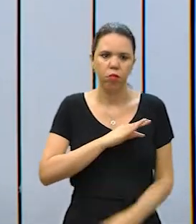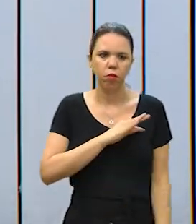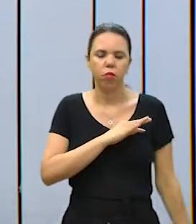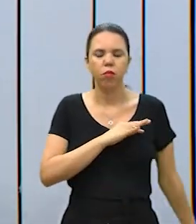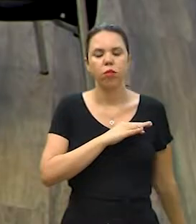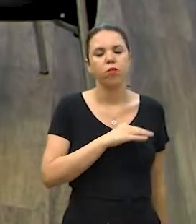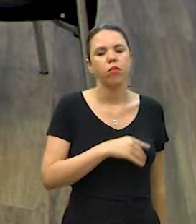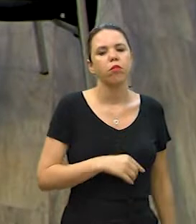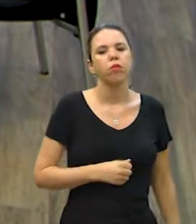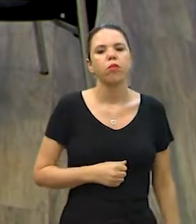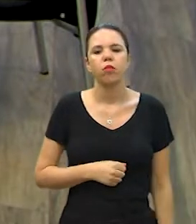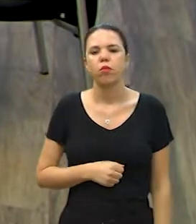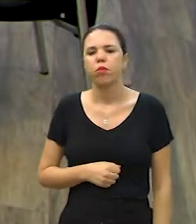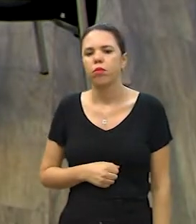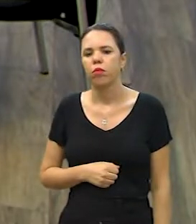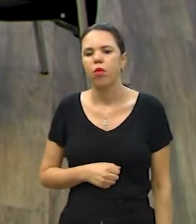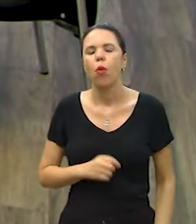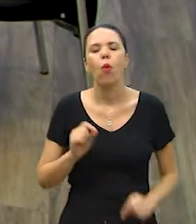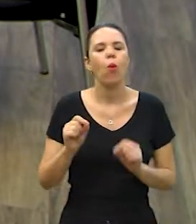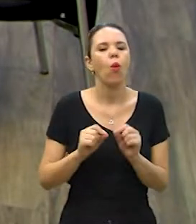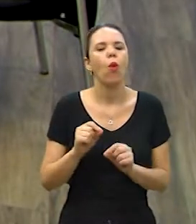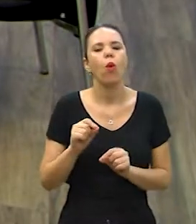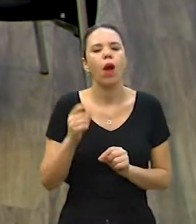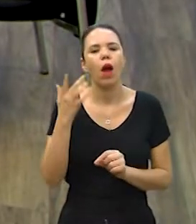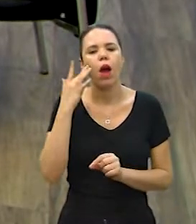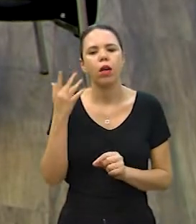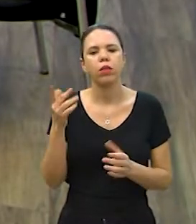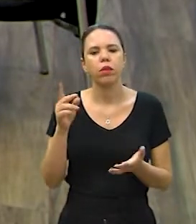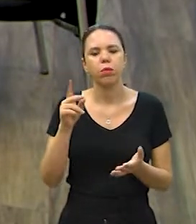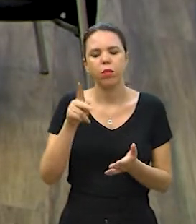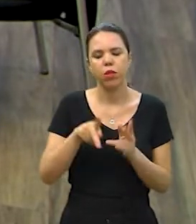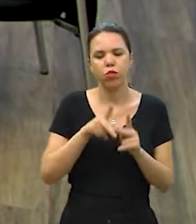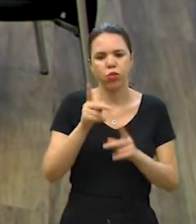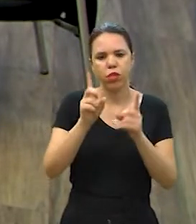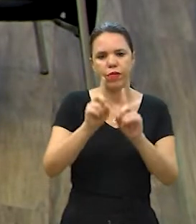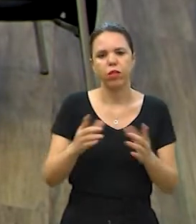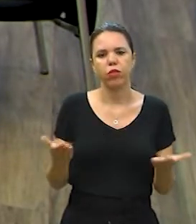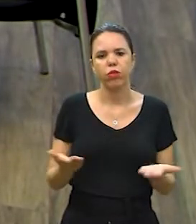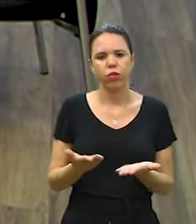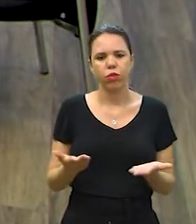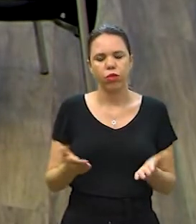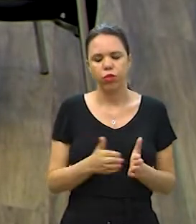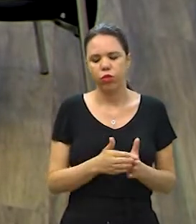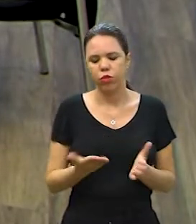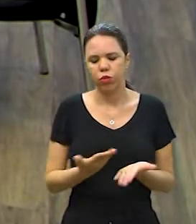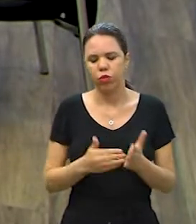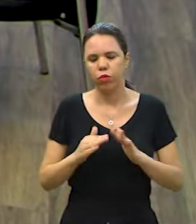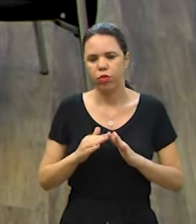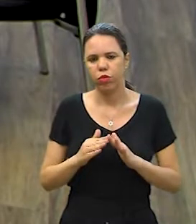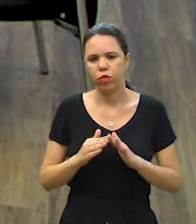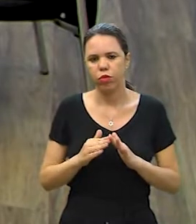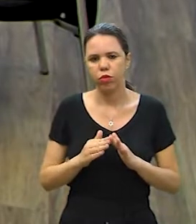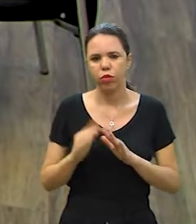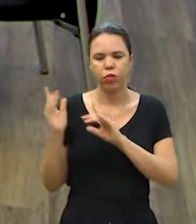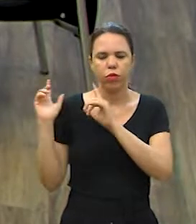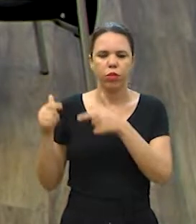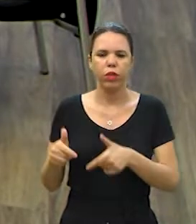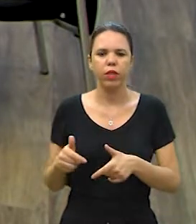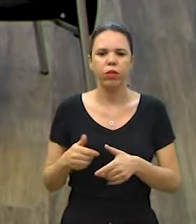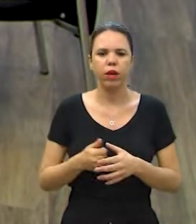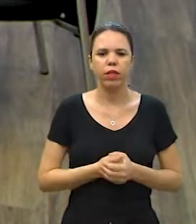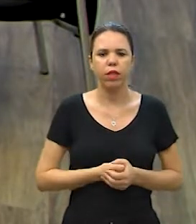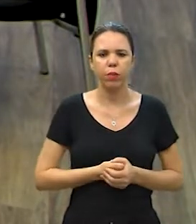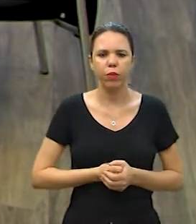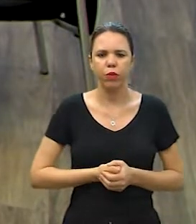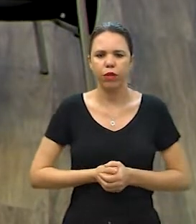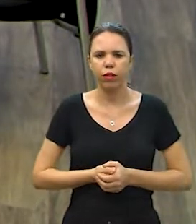técnicos. Solange, qual que é a realidade hoje da pessoa com deficiência nesta escola regular?